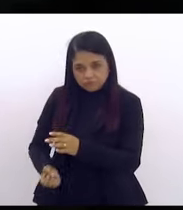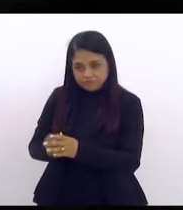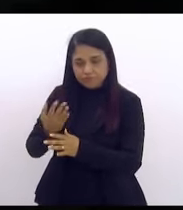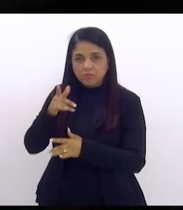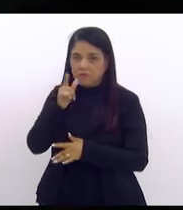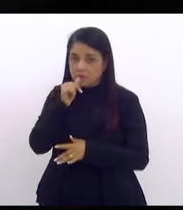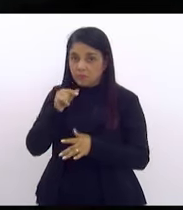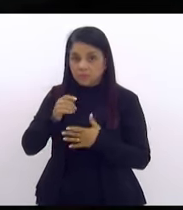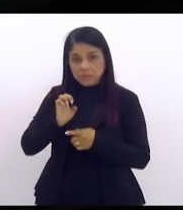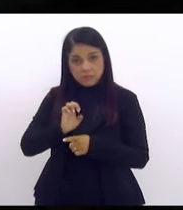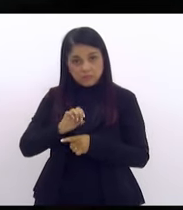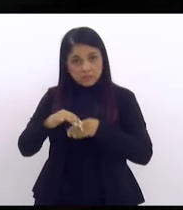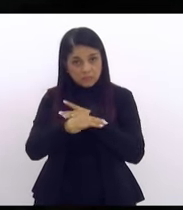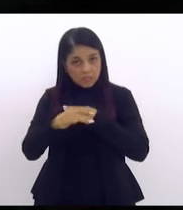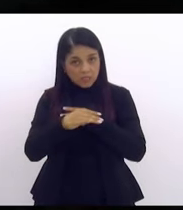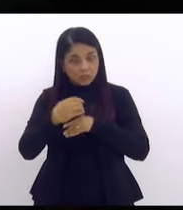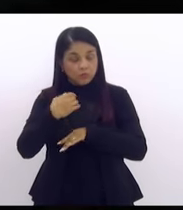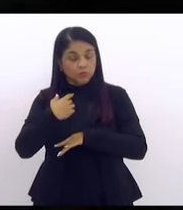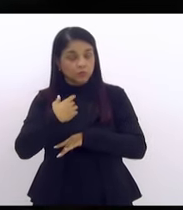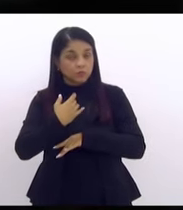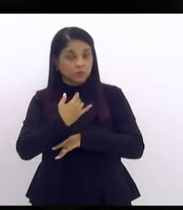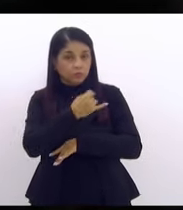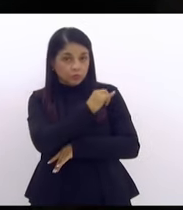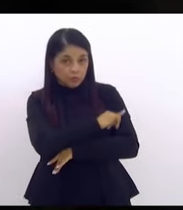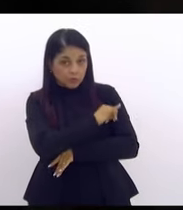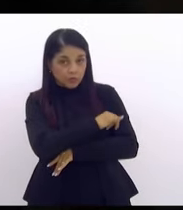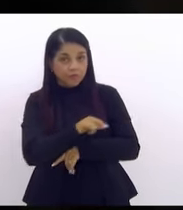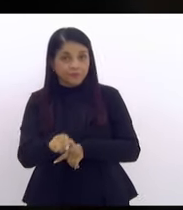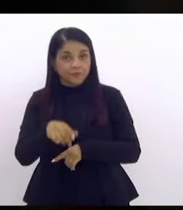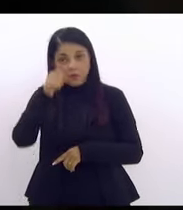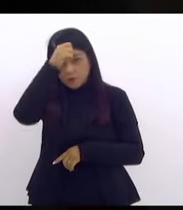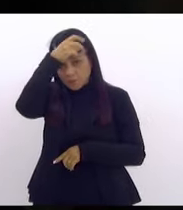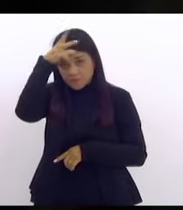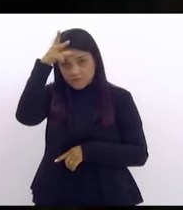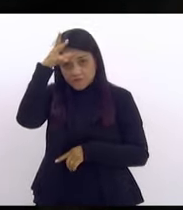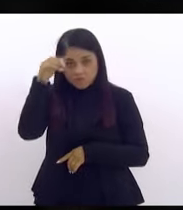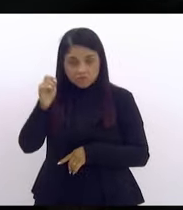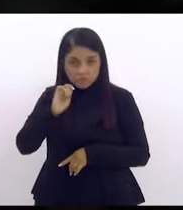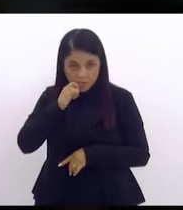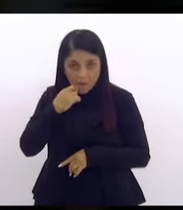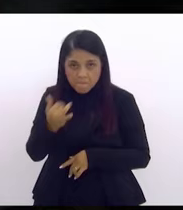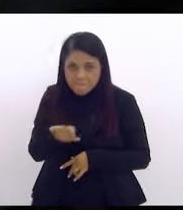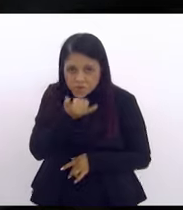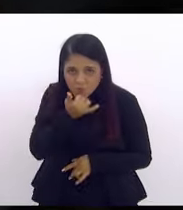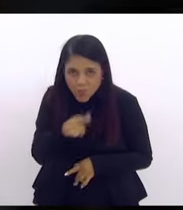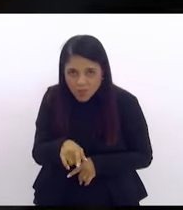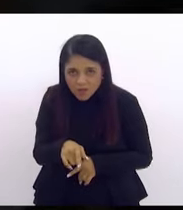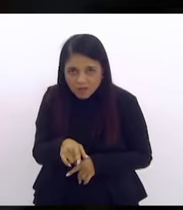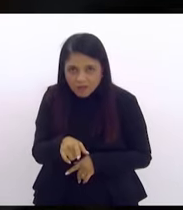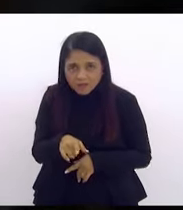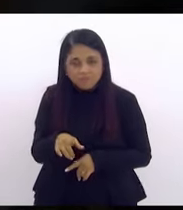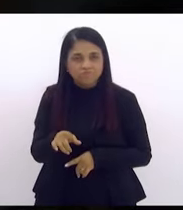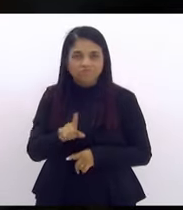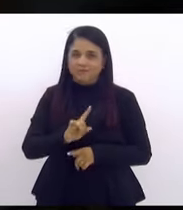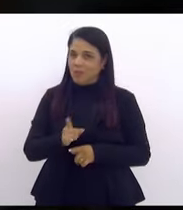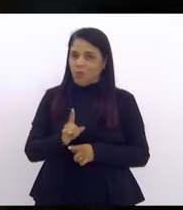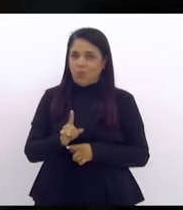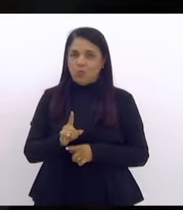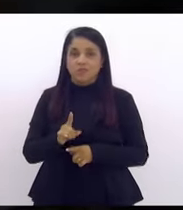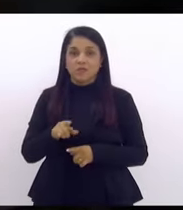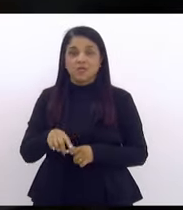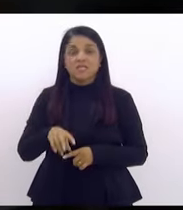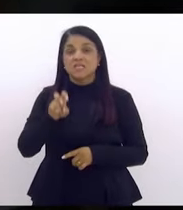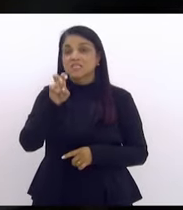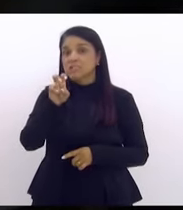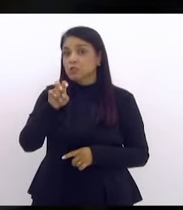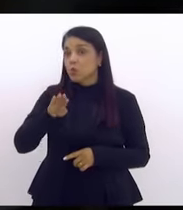Rio de Janeiro, e não era. E o prefeito Eduardo Paes perdoou? Não. Ele tirou lá o naco dele de 5